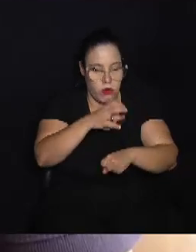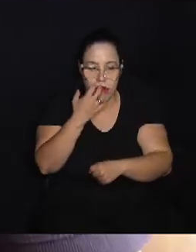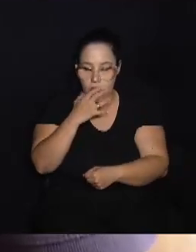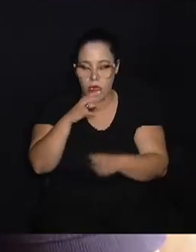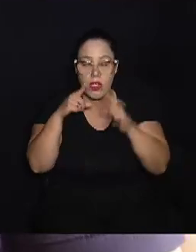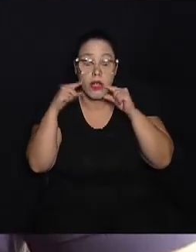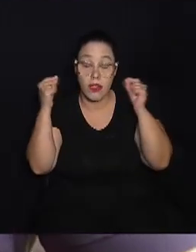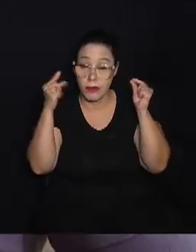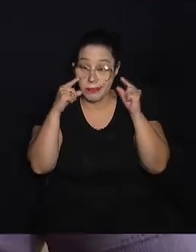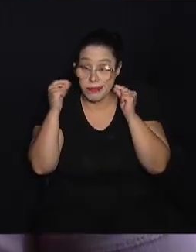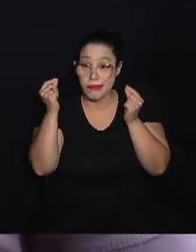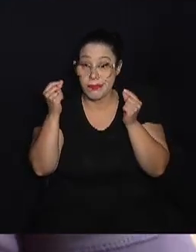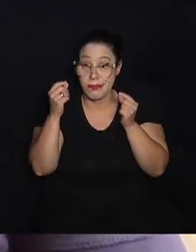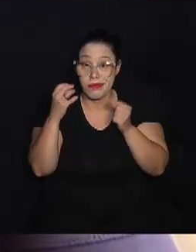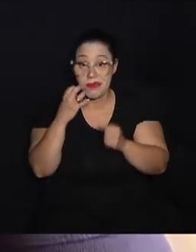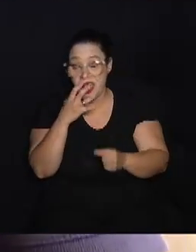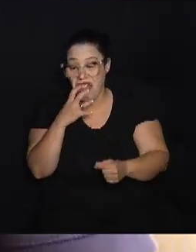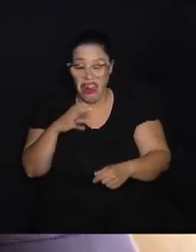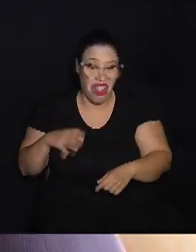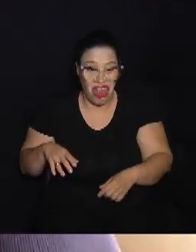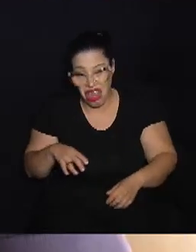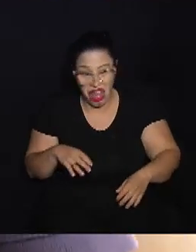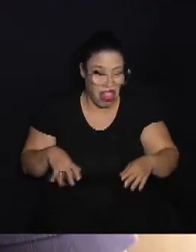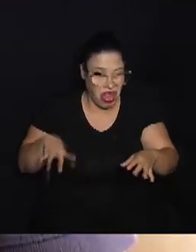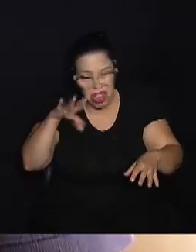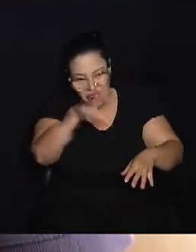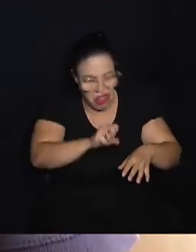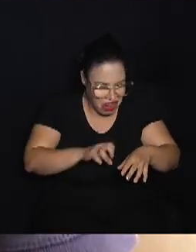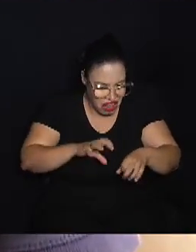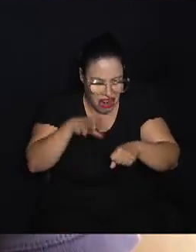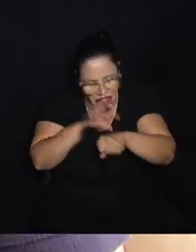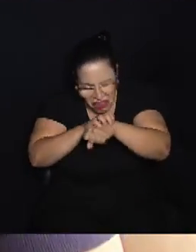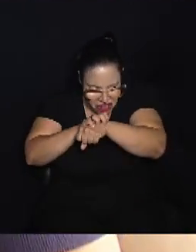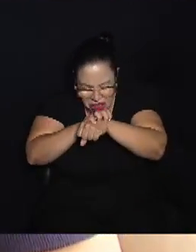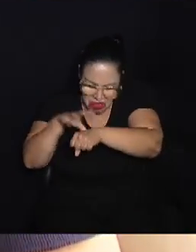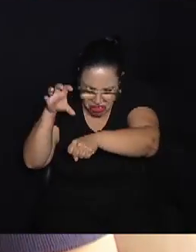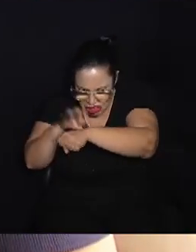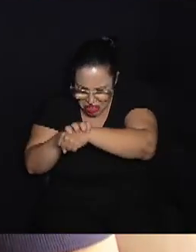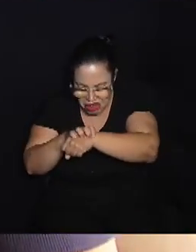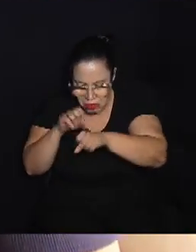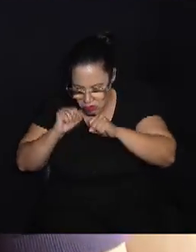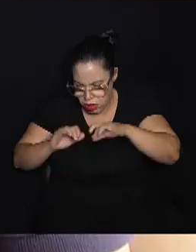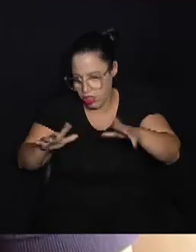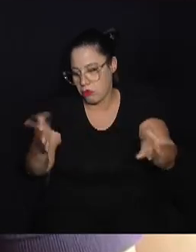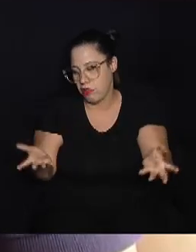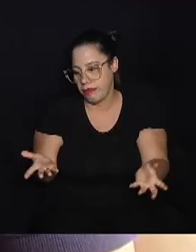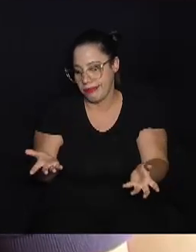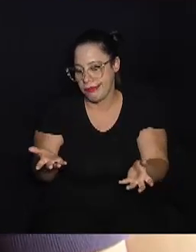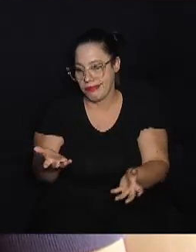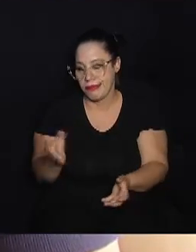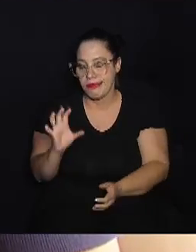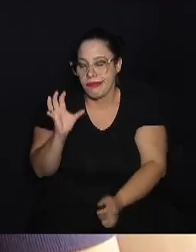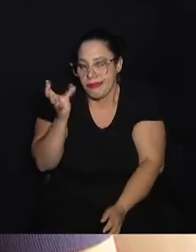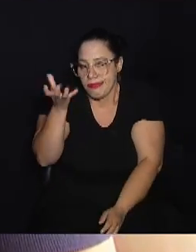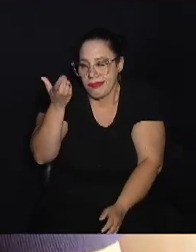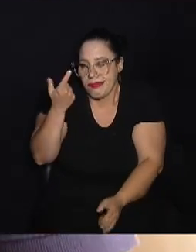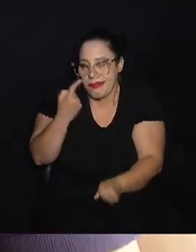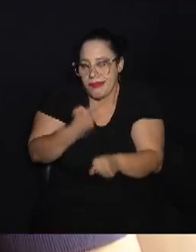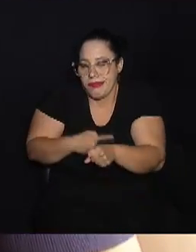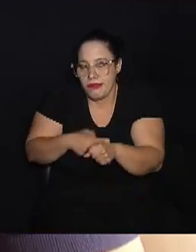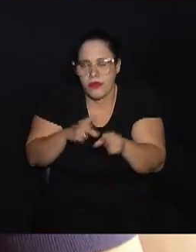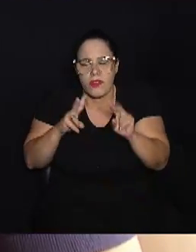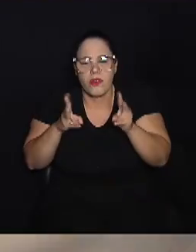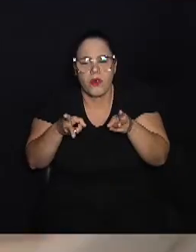gatos, né? Que o cão saía furioso, atacava pessoas e outros animais e transmitia. E aí, o que aconteceu? Com o tempo, foi observada